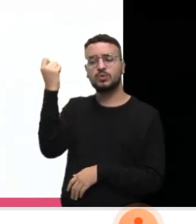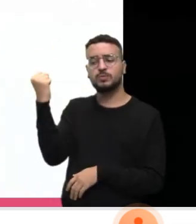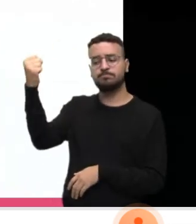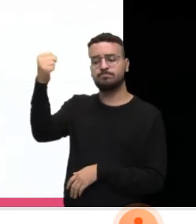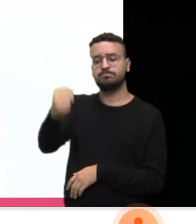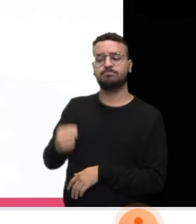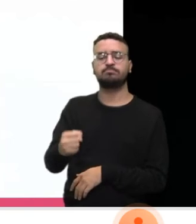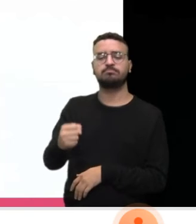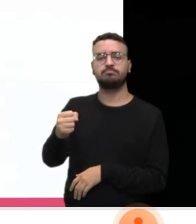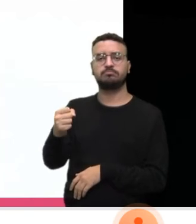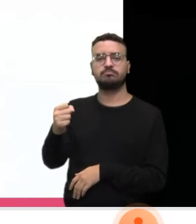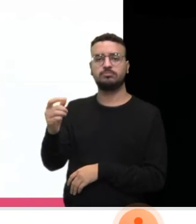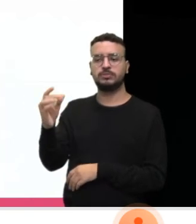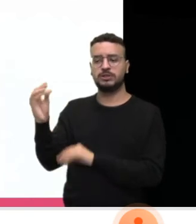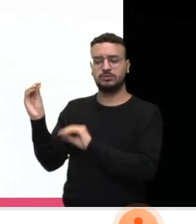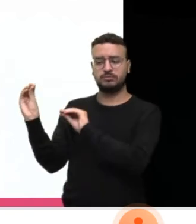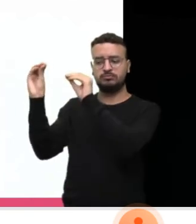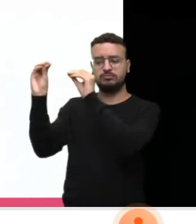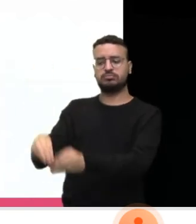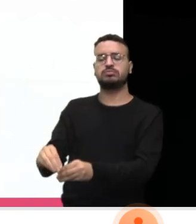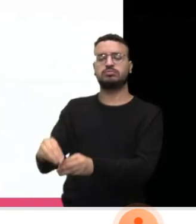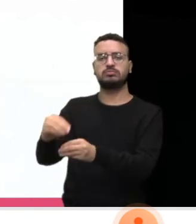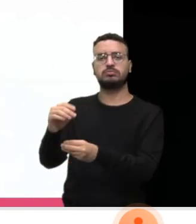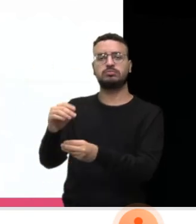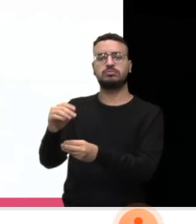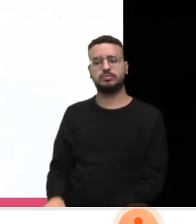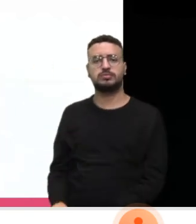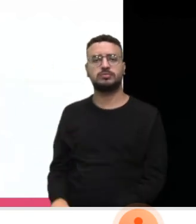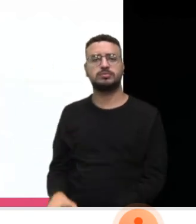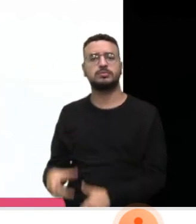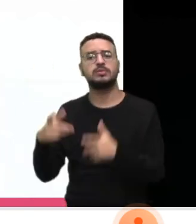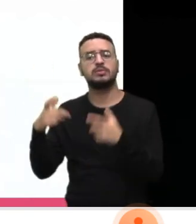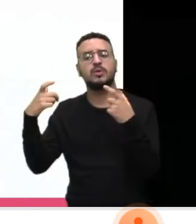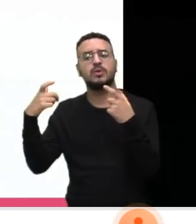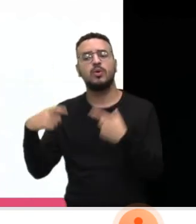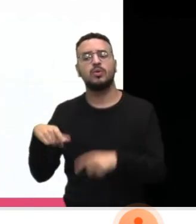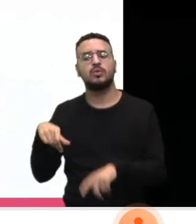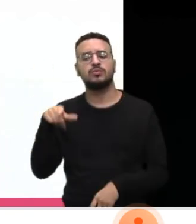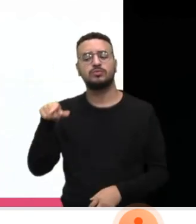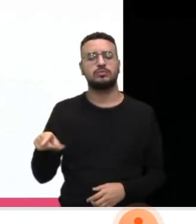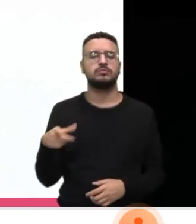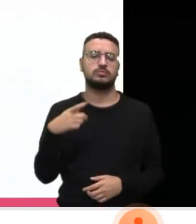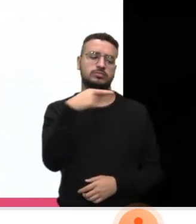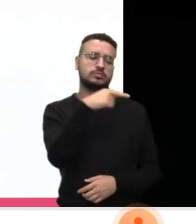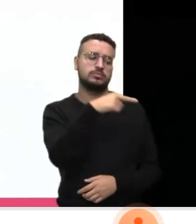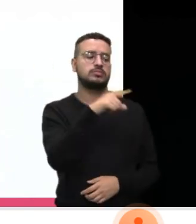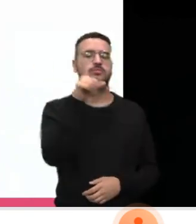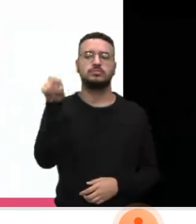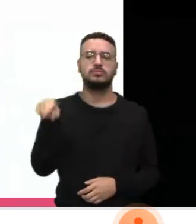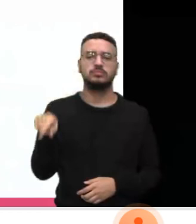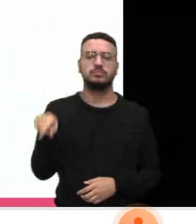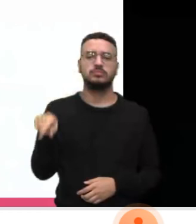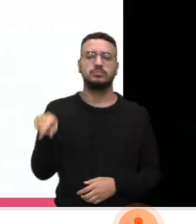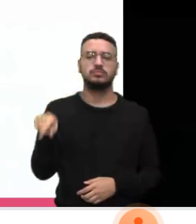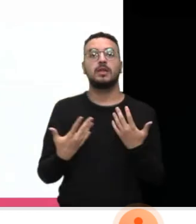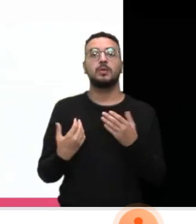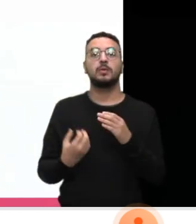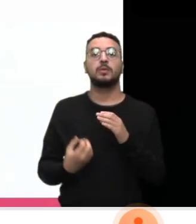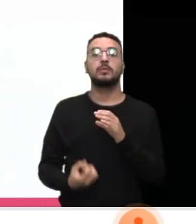no meu discurso, não é? E determinando a localização deles. Então, a gente cria um ponto